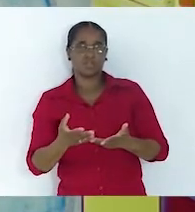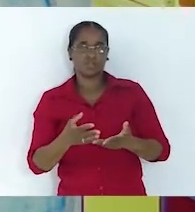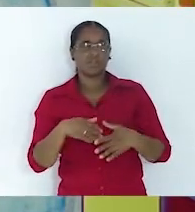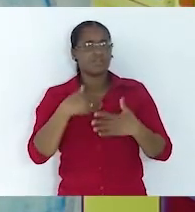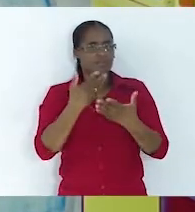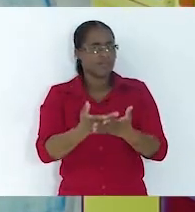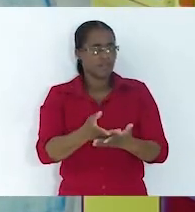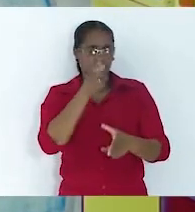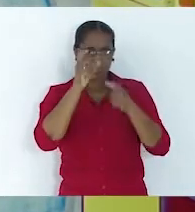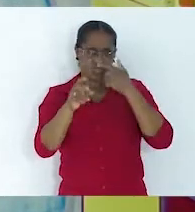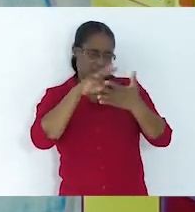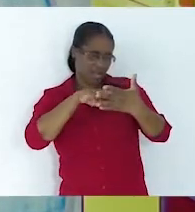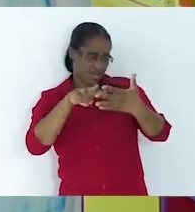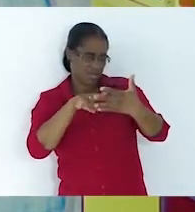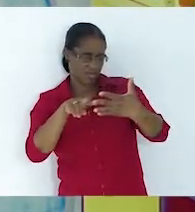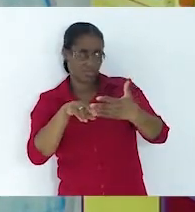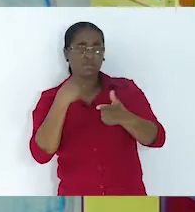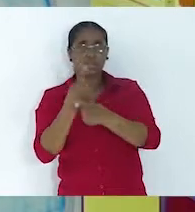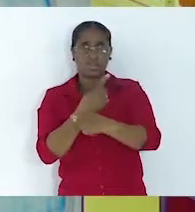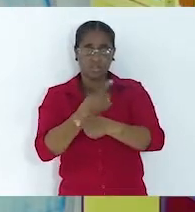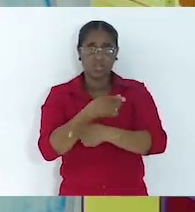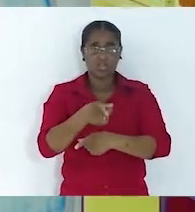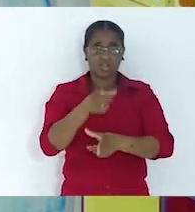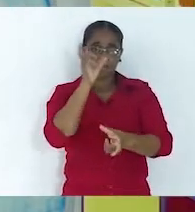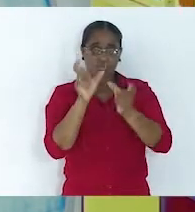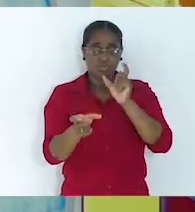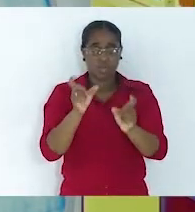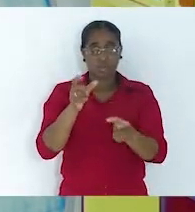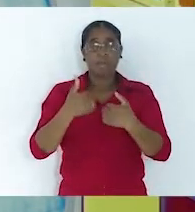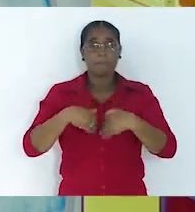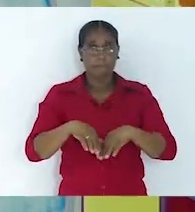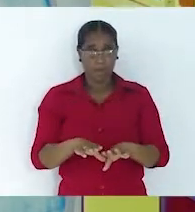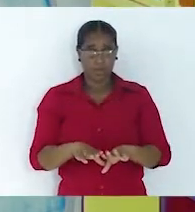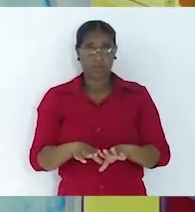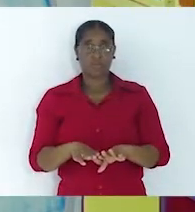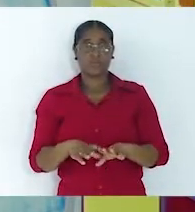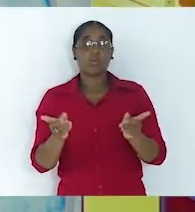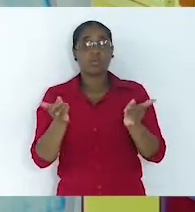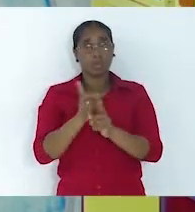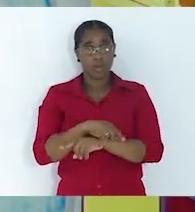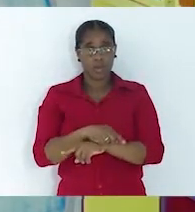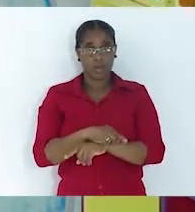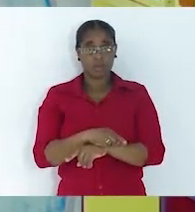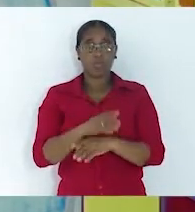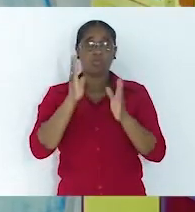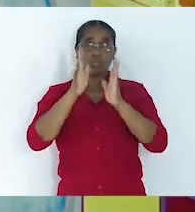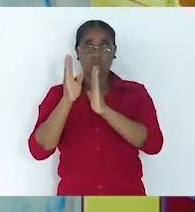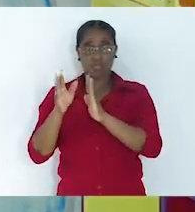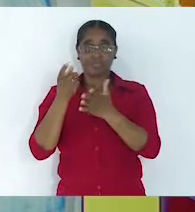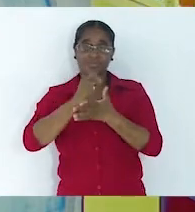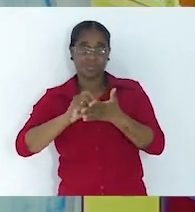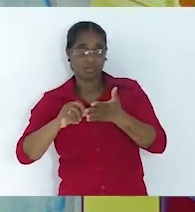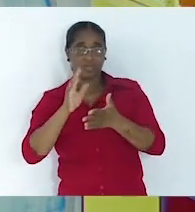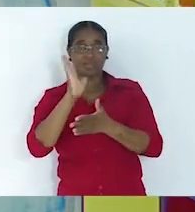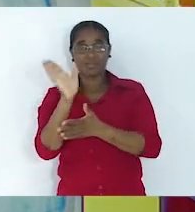dá ao leitor características dessas personagens. Mas, ao contrário, o processo da caracterização indireta,